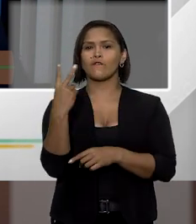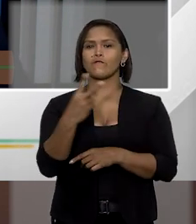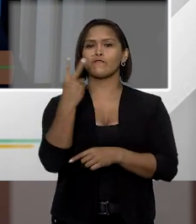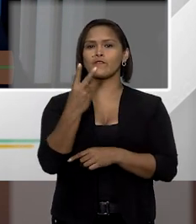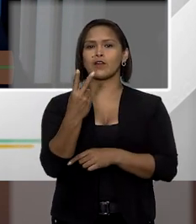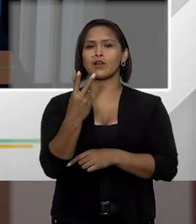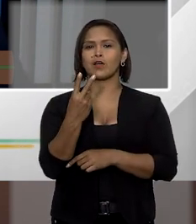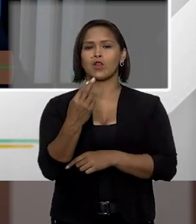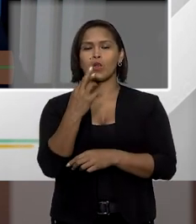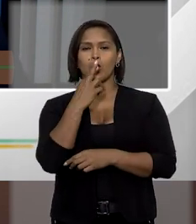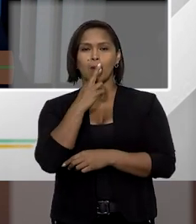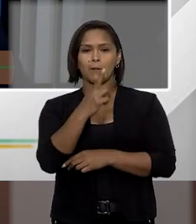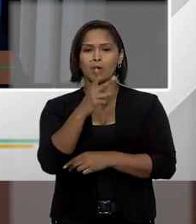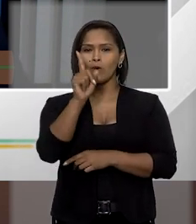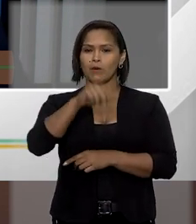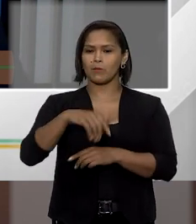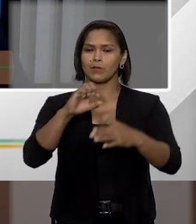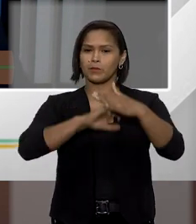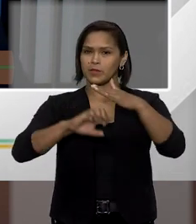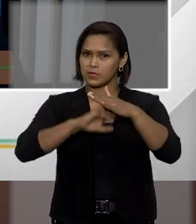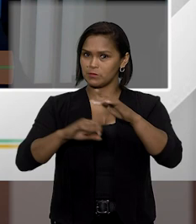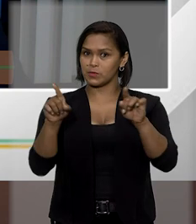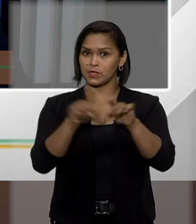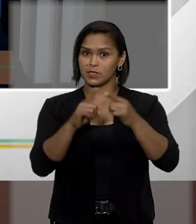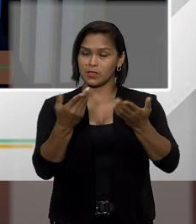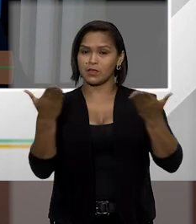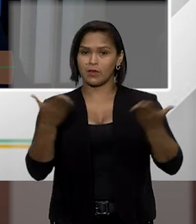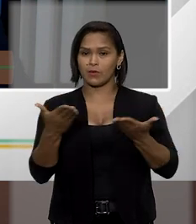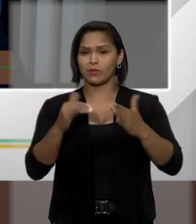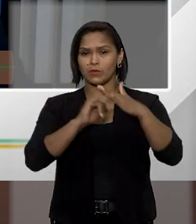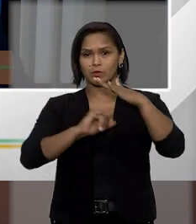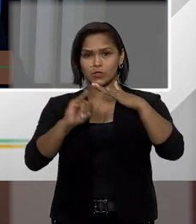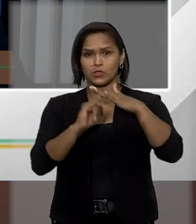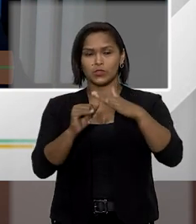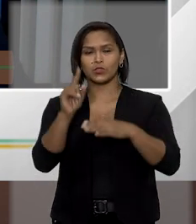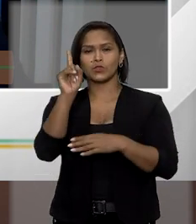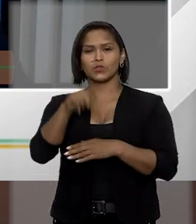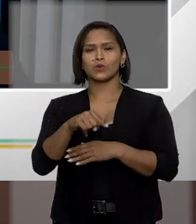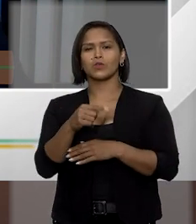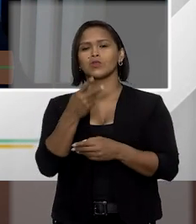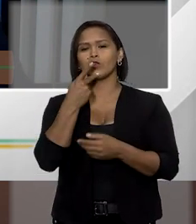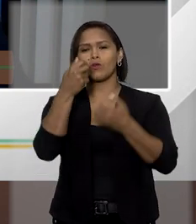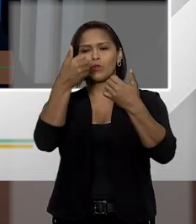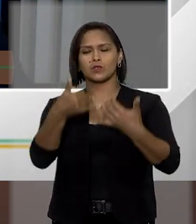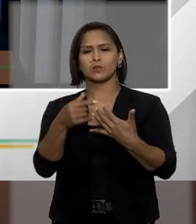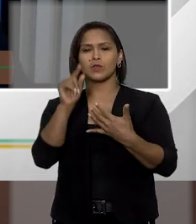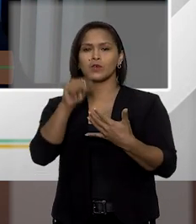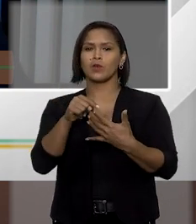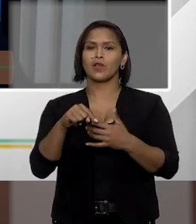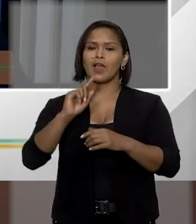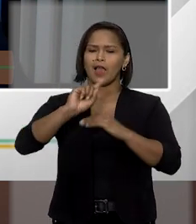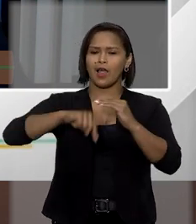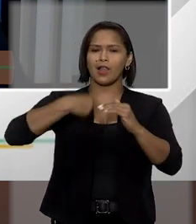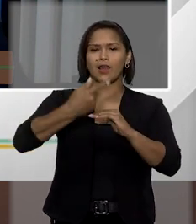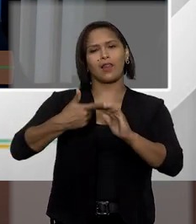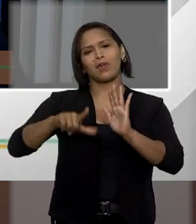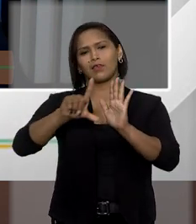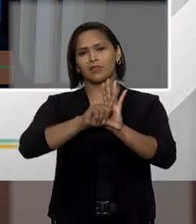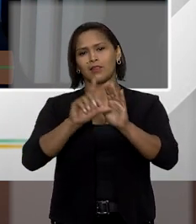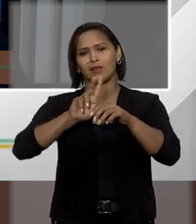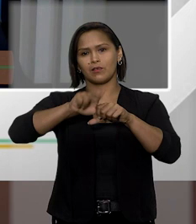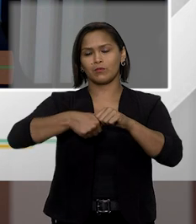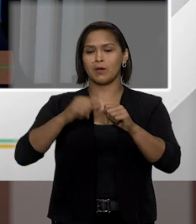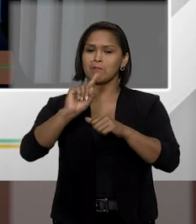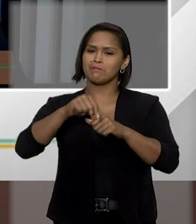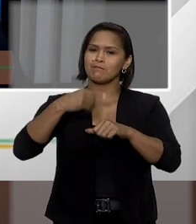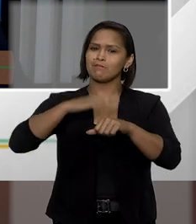valor reputacional significativo para as empresas. Então é por isso que hoje o Instituto, ele, como colocou o Igor, ele está para além da lei de anticorrupção,